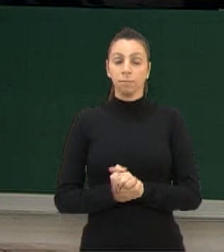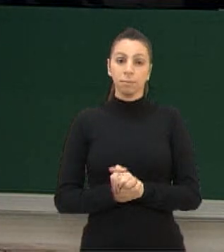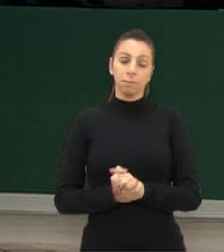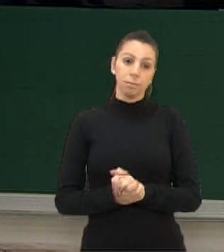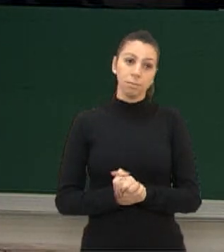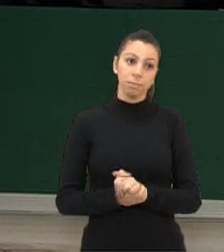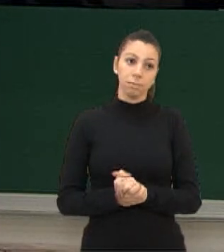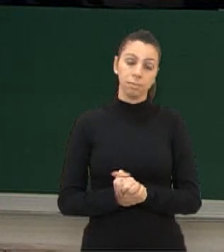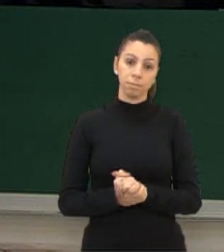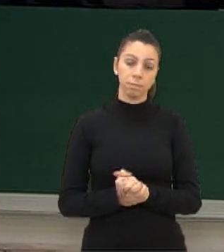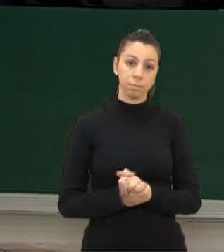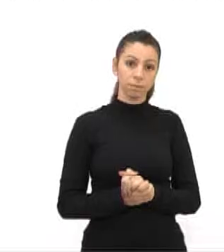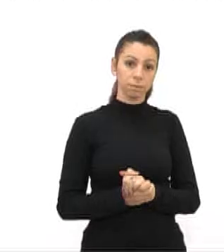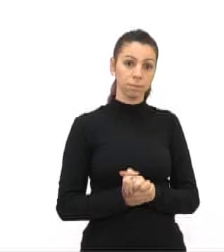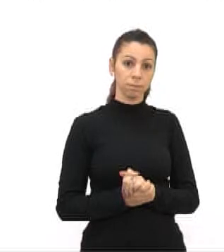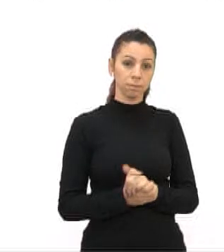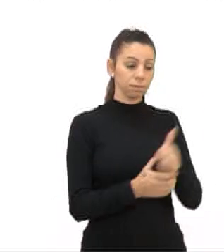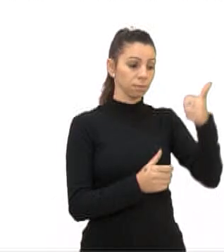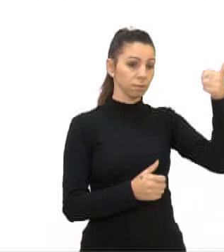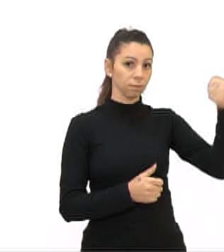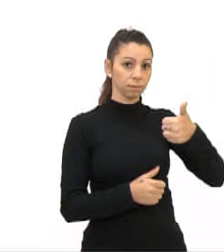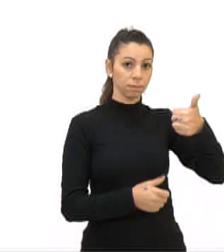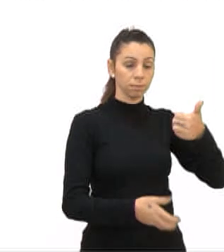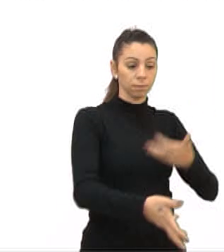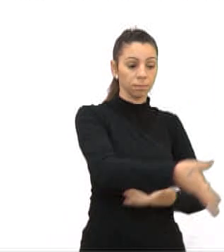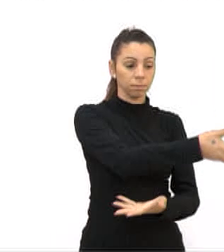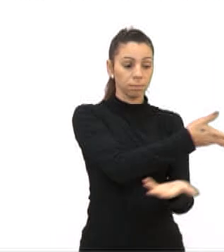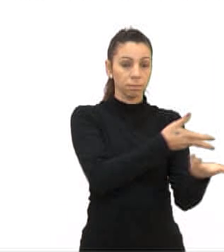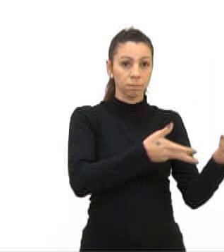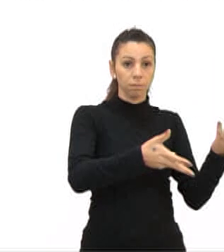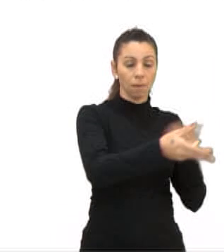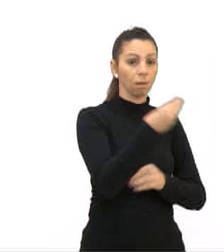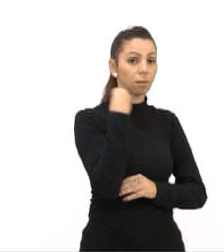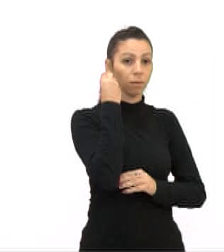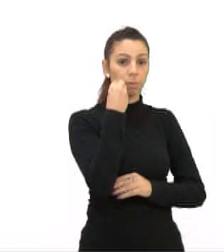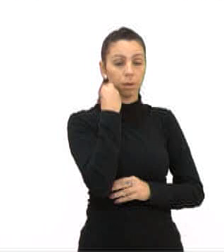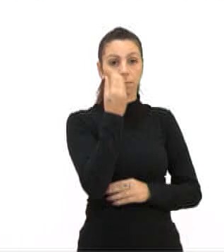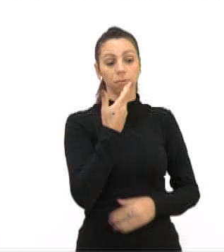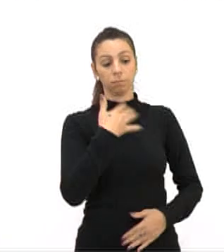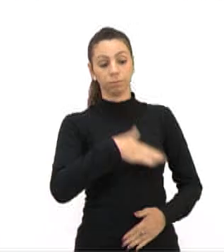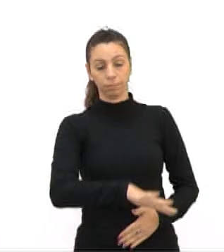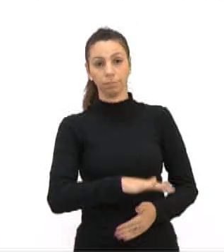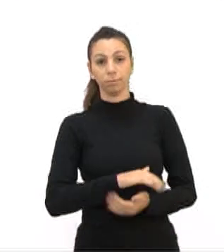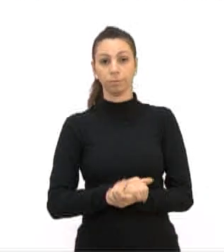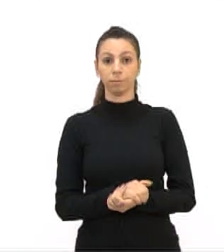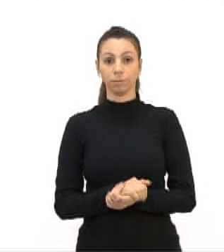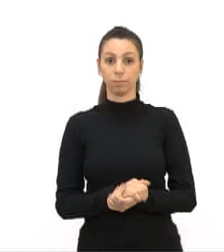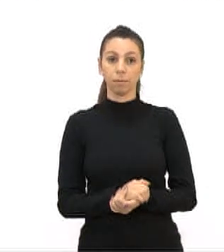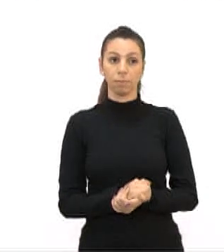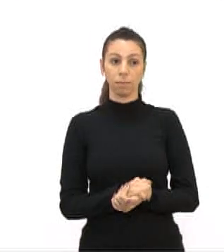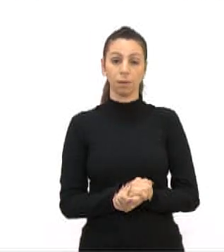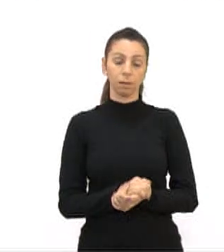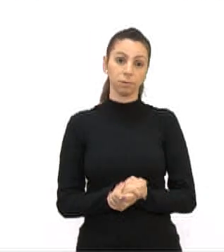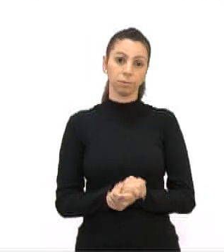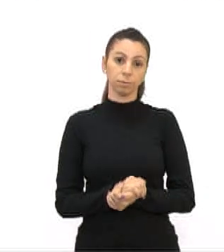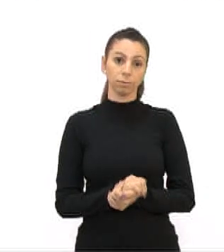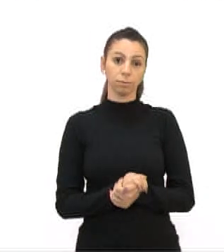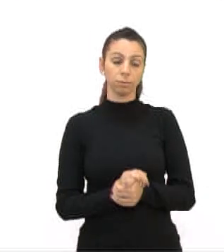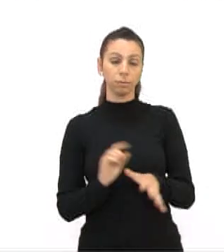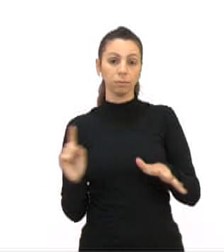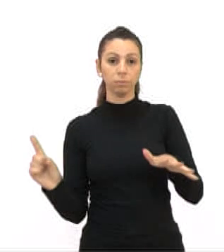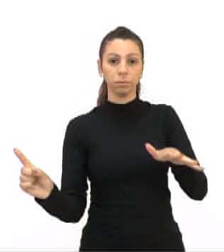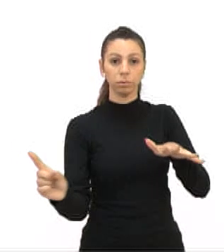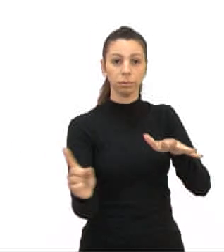primária, é a primeira fase de socialização que o indivíduo experimenta na infância, em virtude da qual torna-se membro da